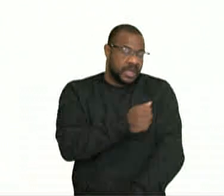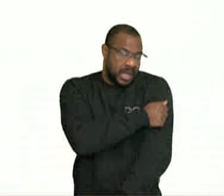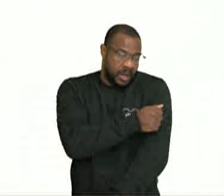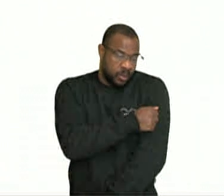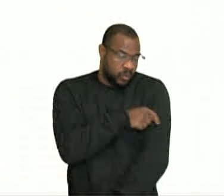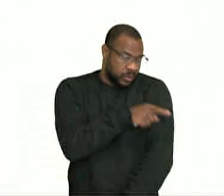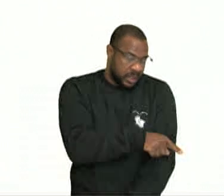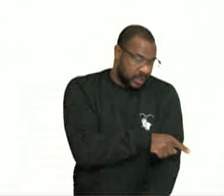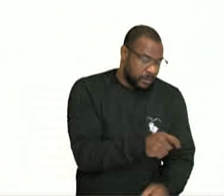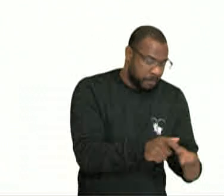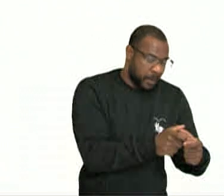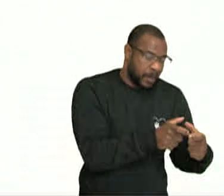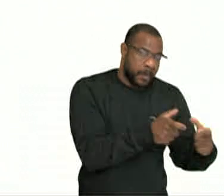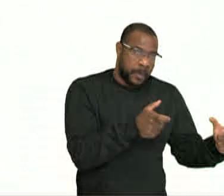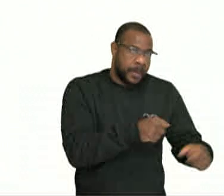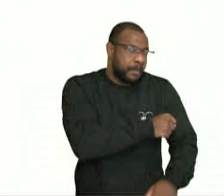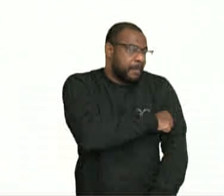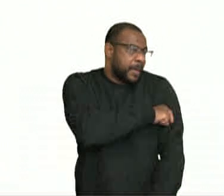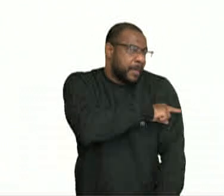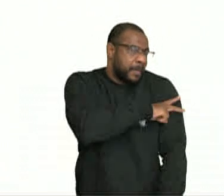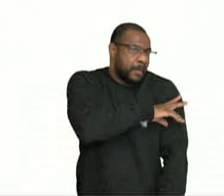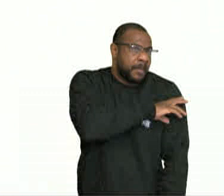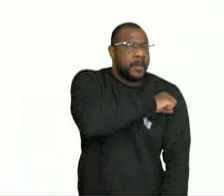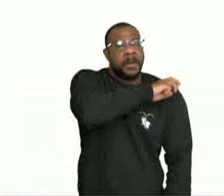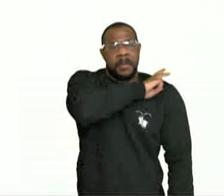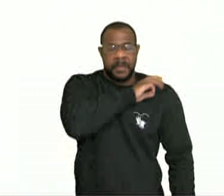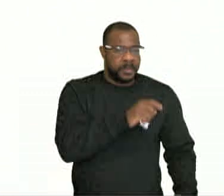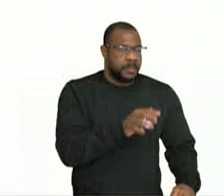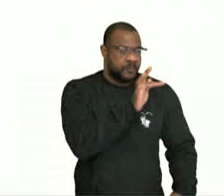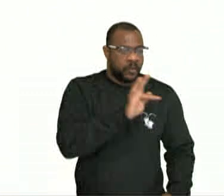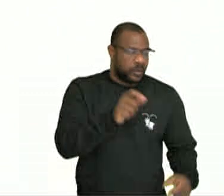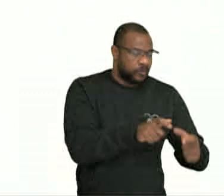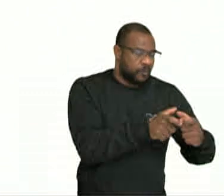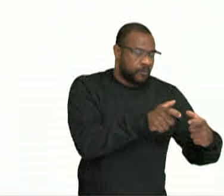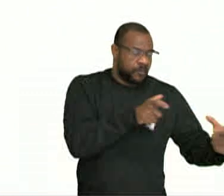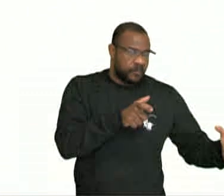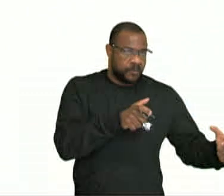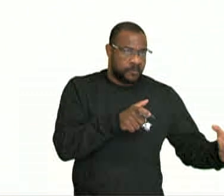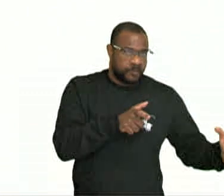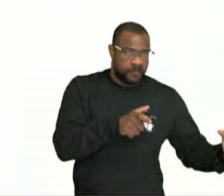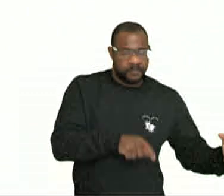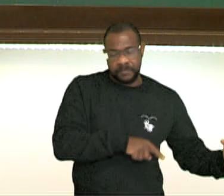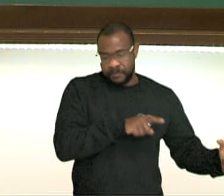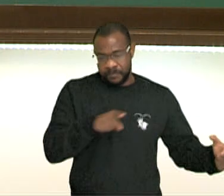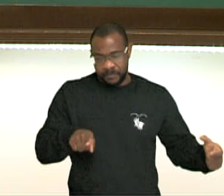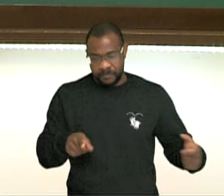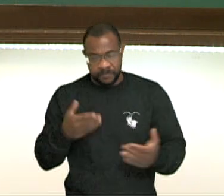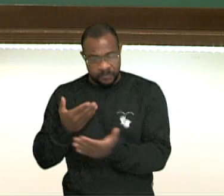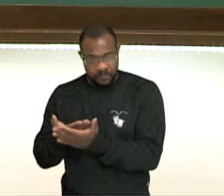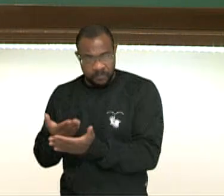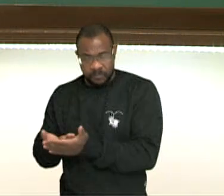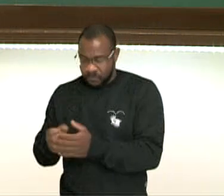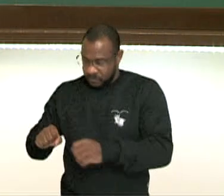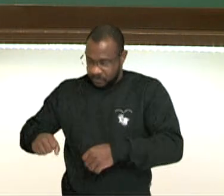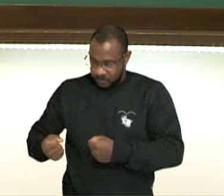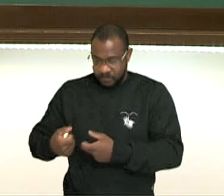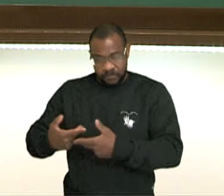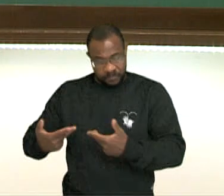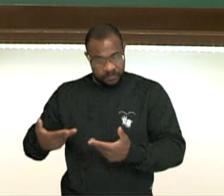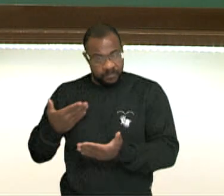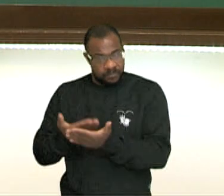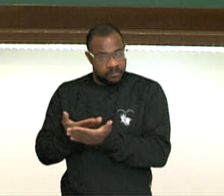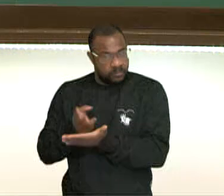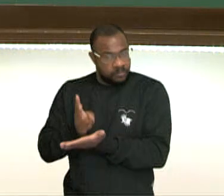cresce, assombram-nos sinais do desaparecimento de estudantes entre as massas discentes. Se você prestou atenção no que eu